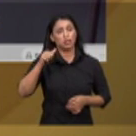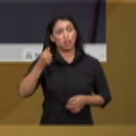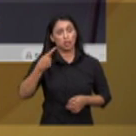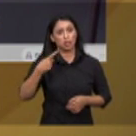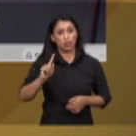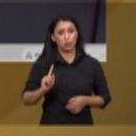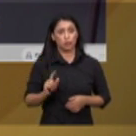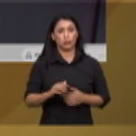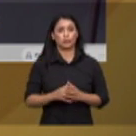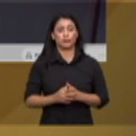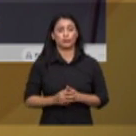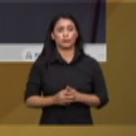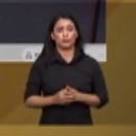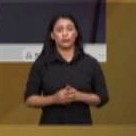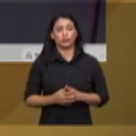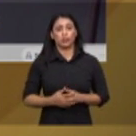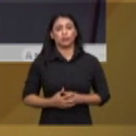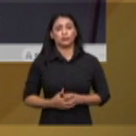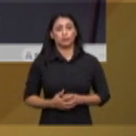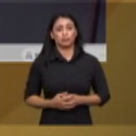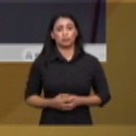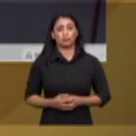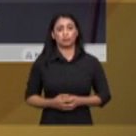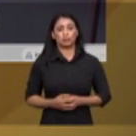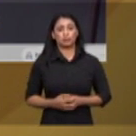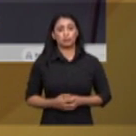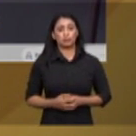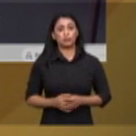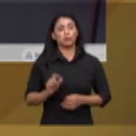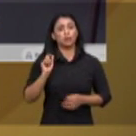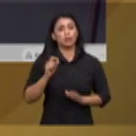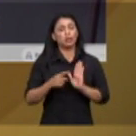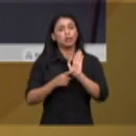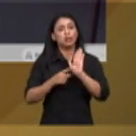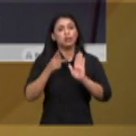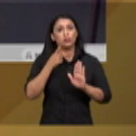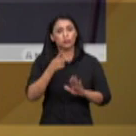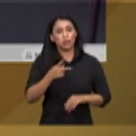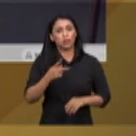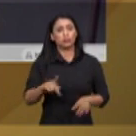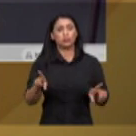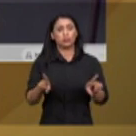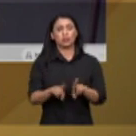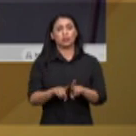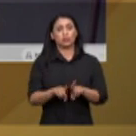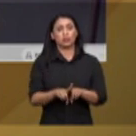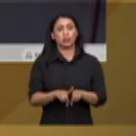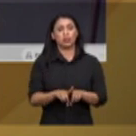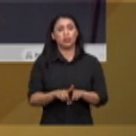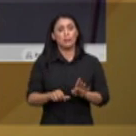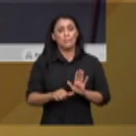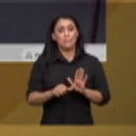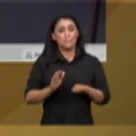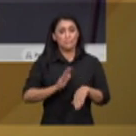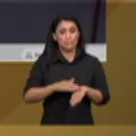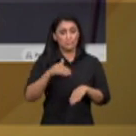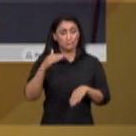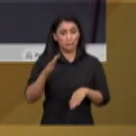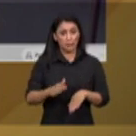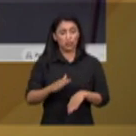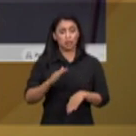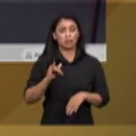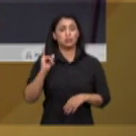22, inciso 1º e inciso 20. Arrisco dizer que até mais por força do inciso 1º do que do